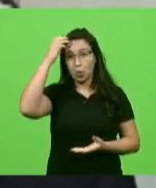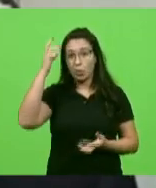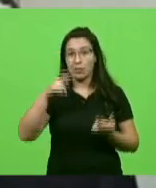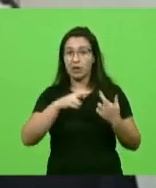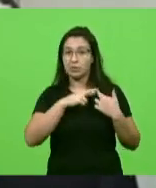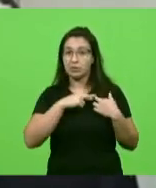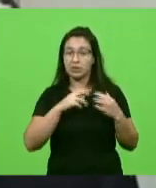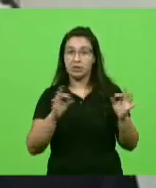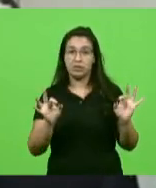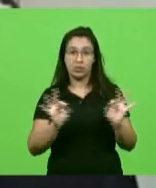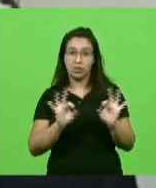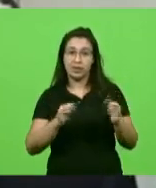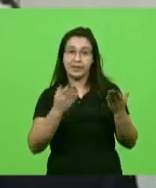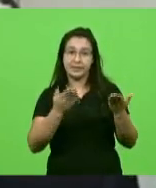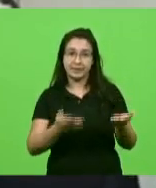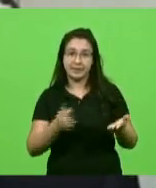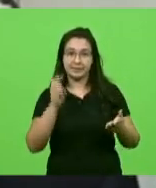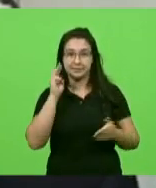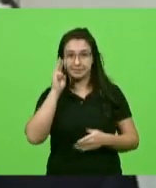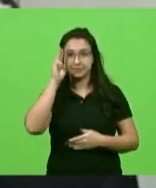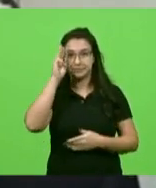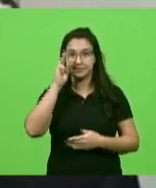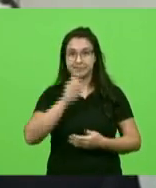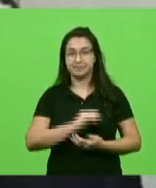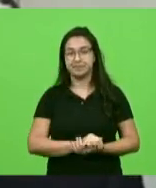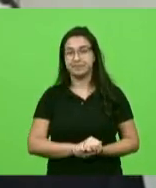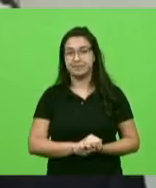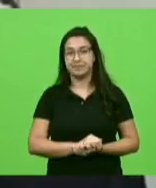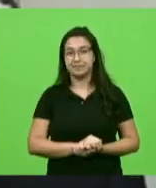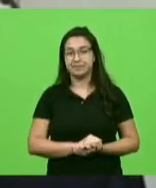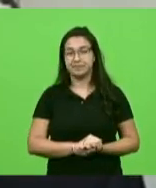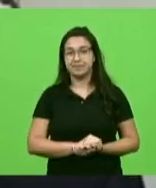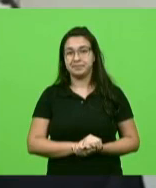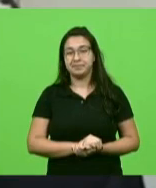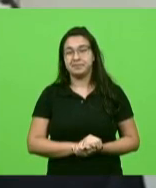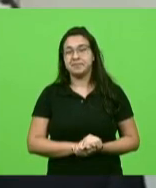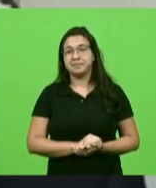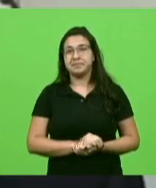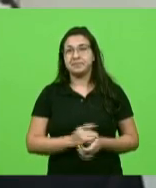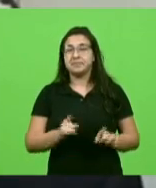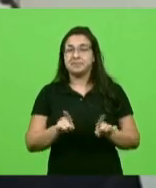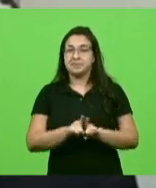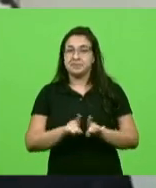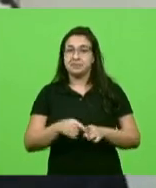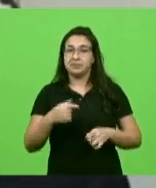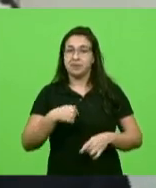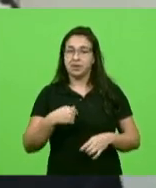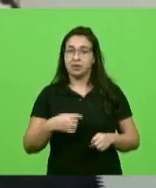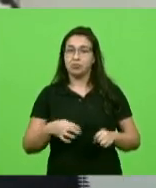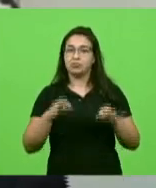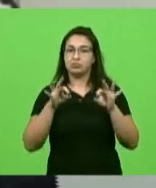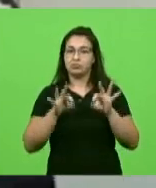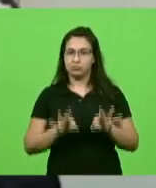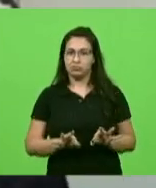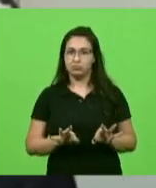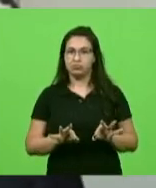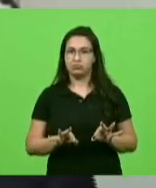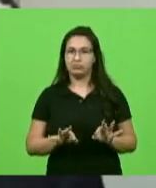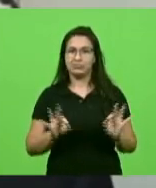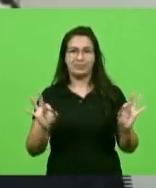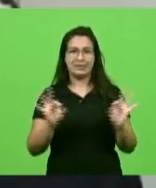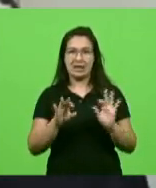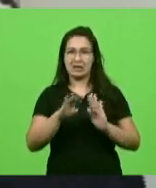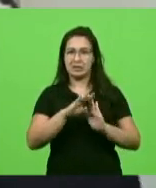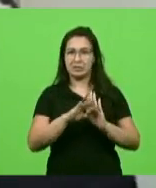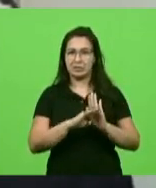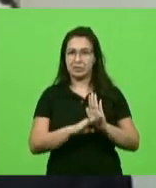no caso o Governador Carlos Moisés da Silva finalizo portanto convicto e seguro de que não há elementos capazes